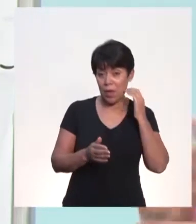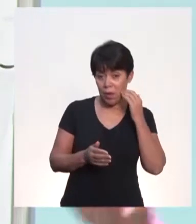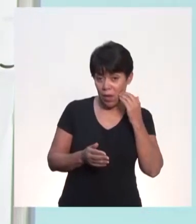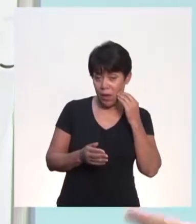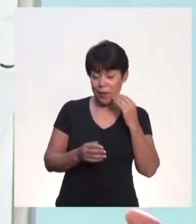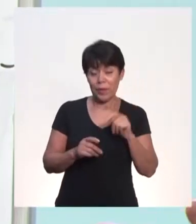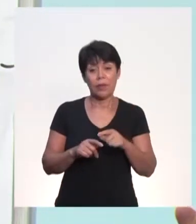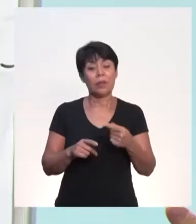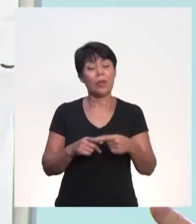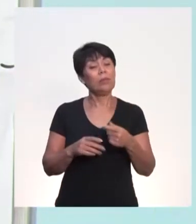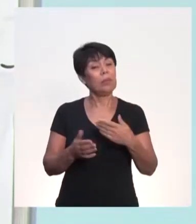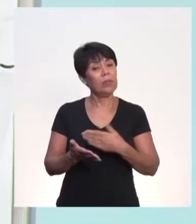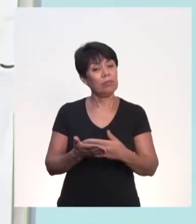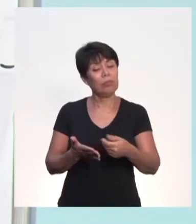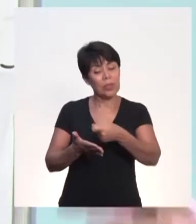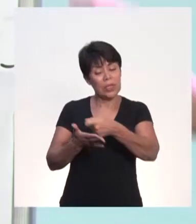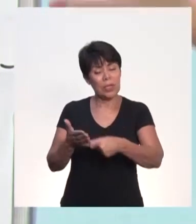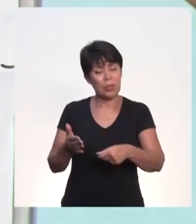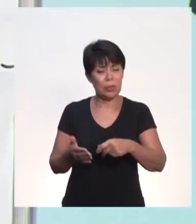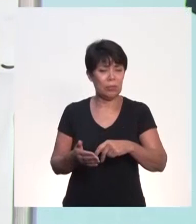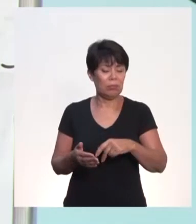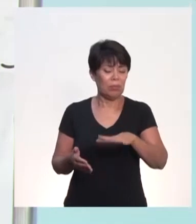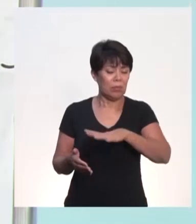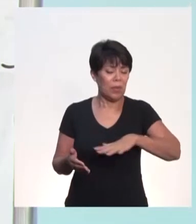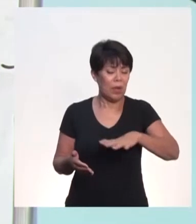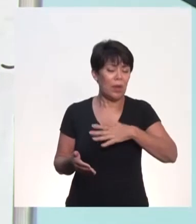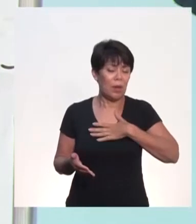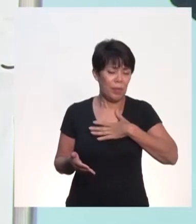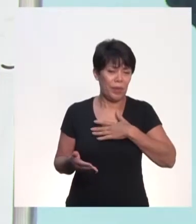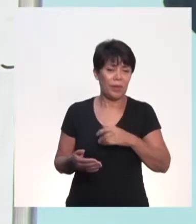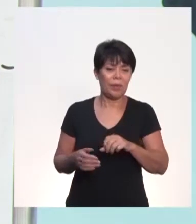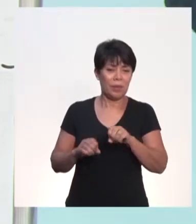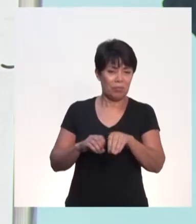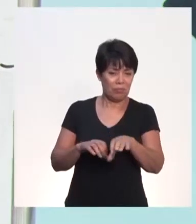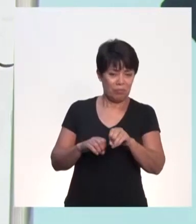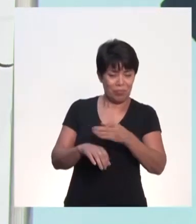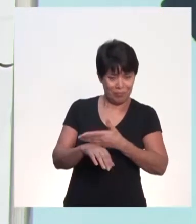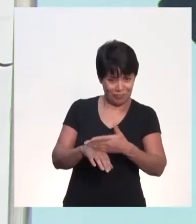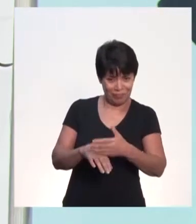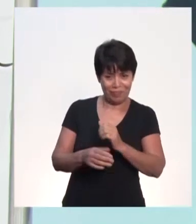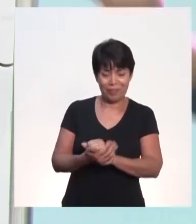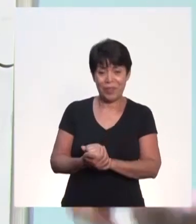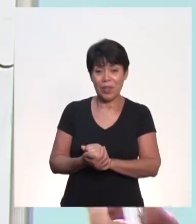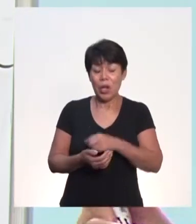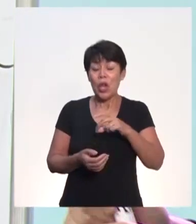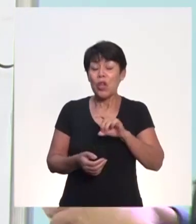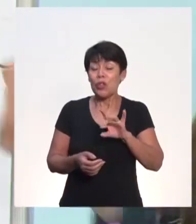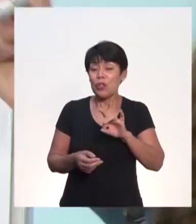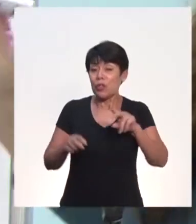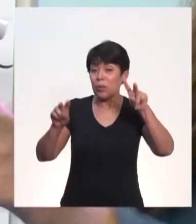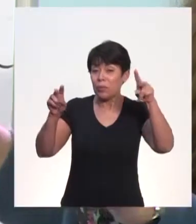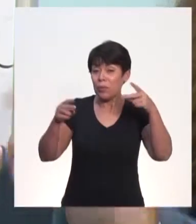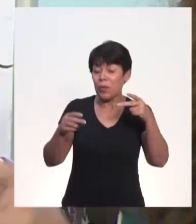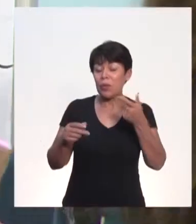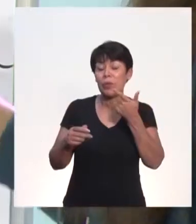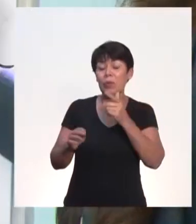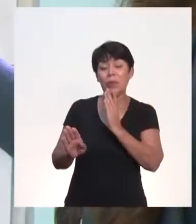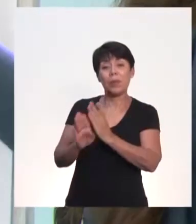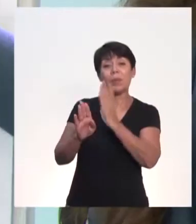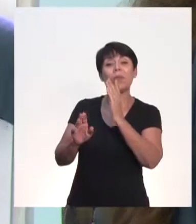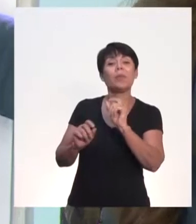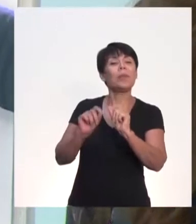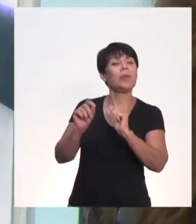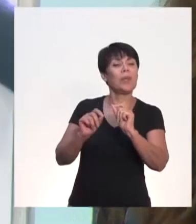minha área para a gente começar essa atividade. Só pelo título, eu já consigo identificar 2